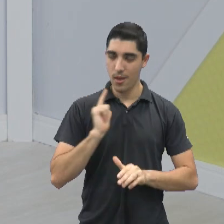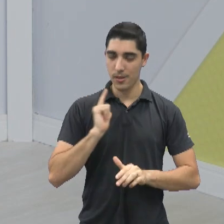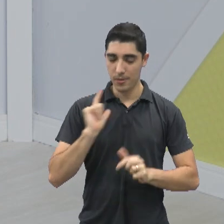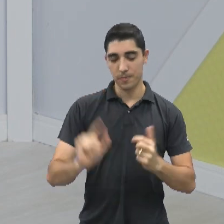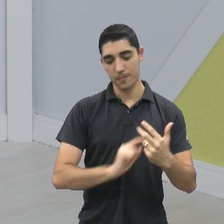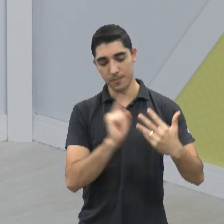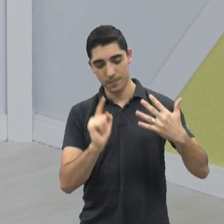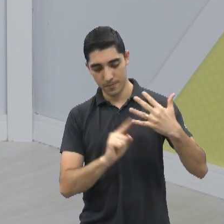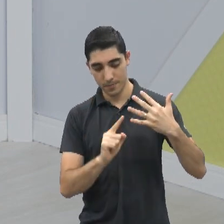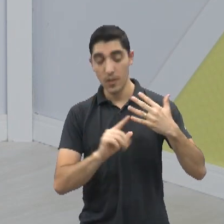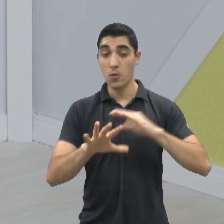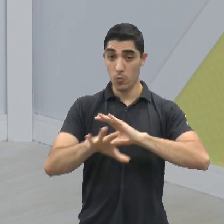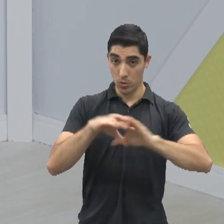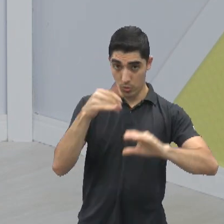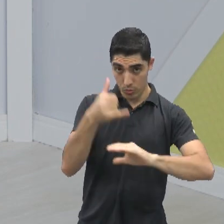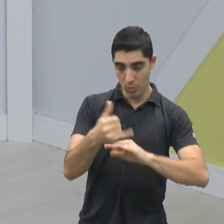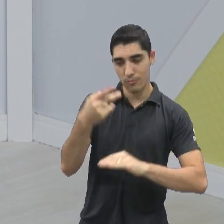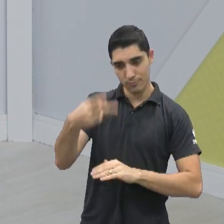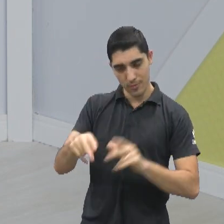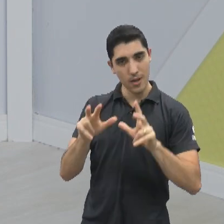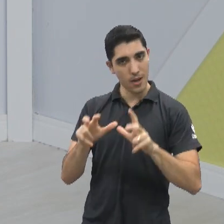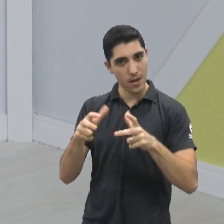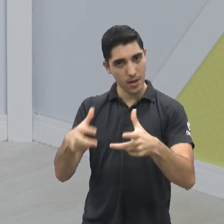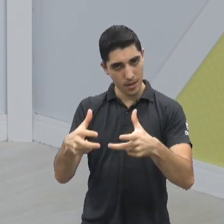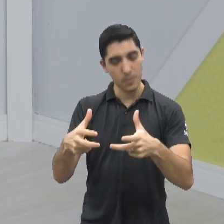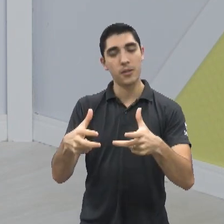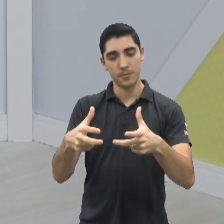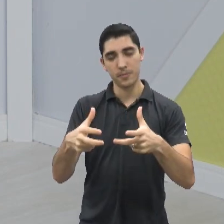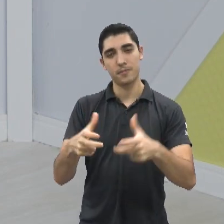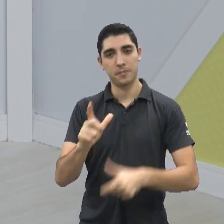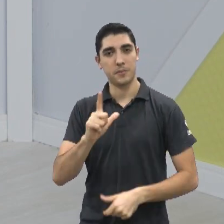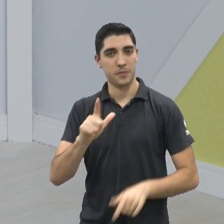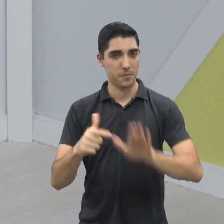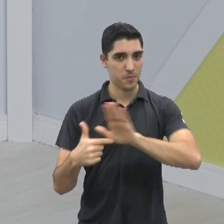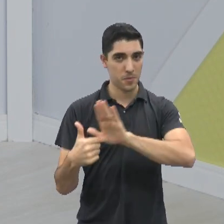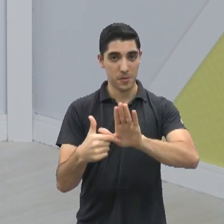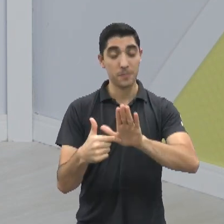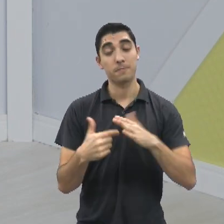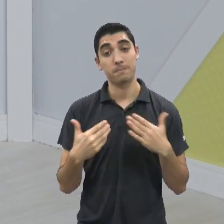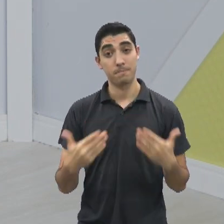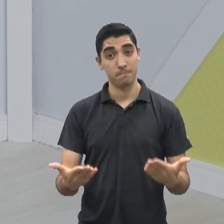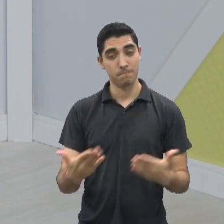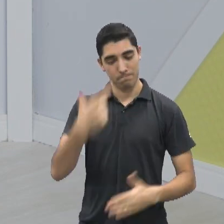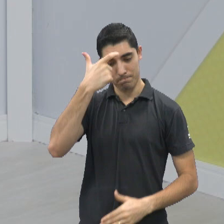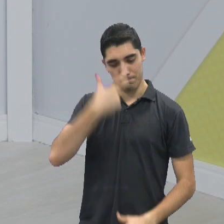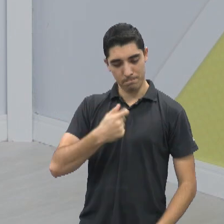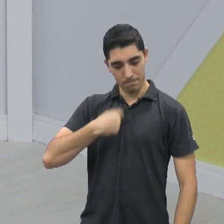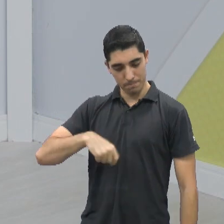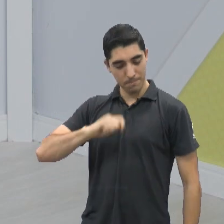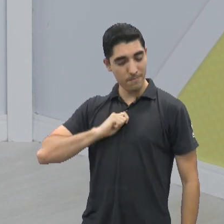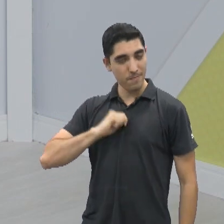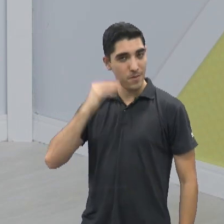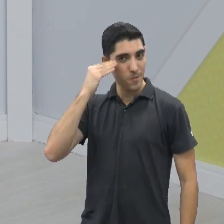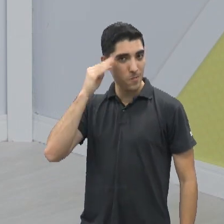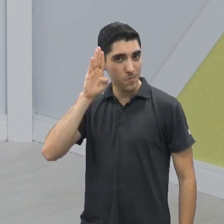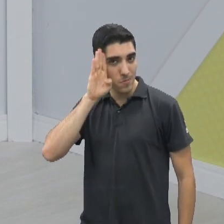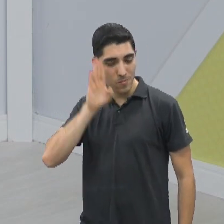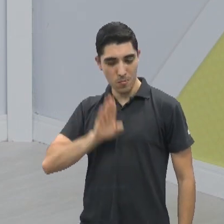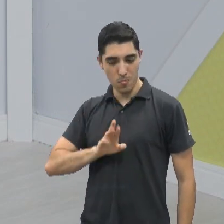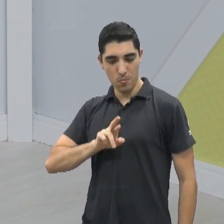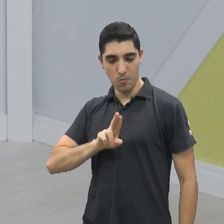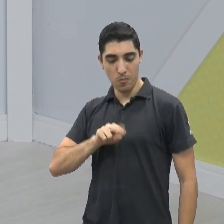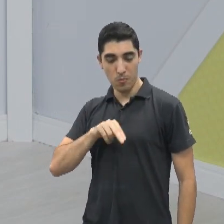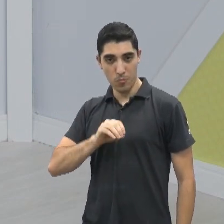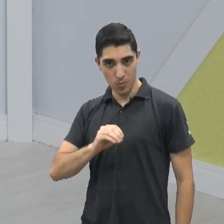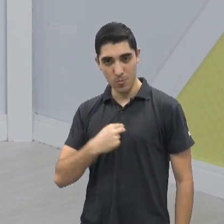câmarasjc.sp.gov.br e também no YouTube, no @TV Câmara SJC. Eu, Bruno Castilho, vou estar aqui no comando